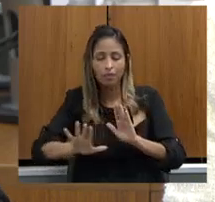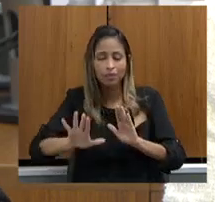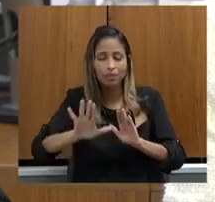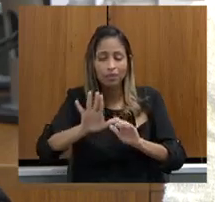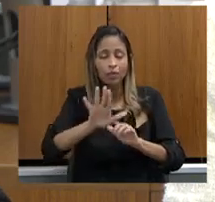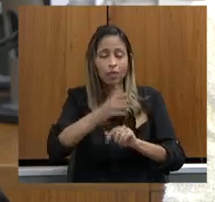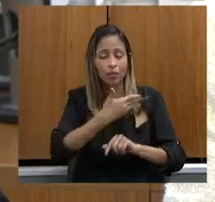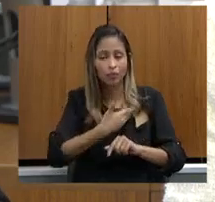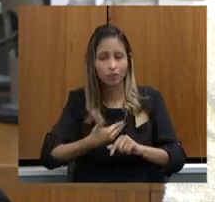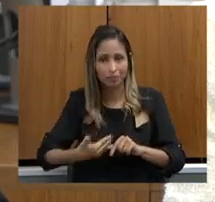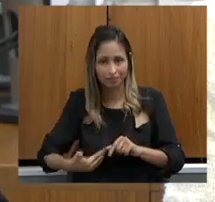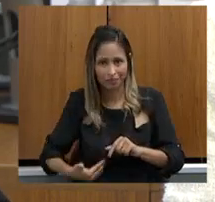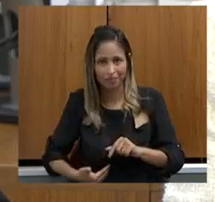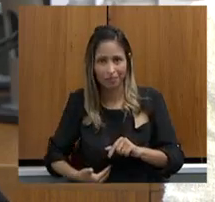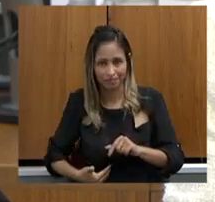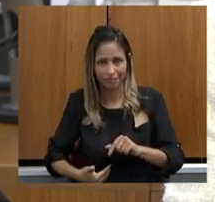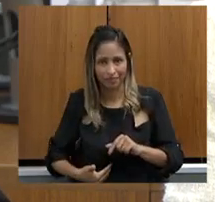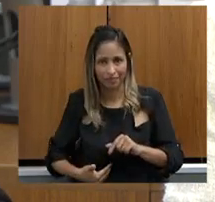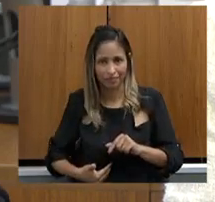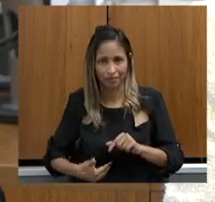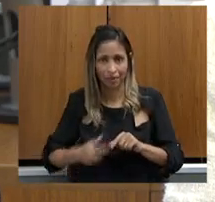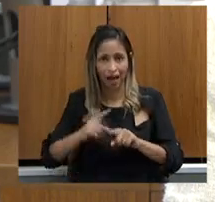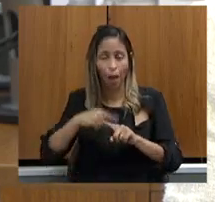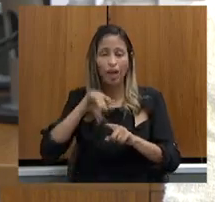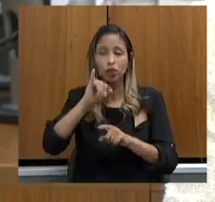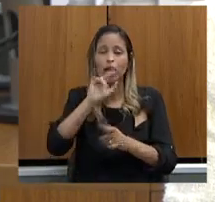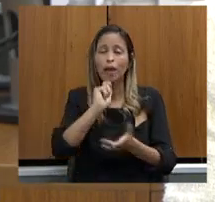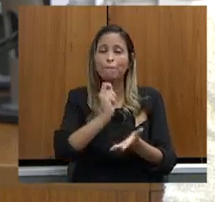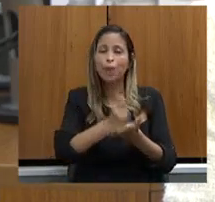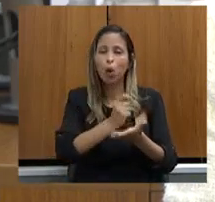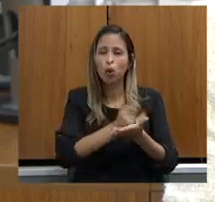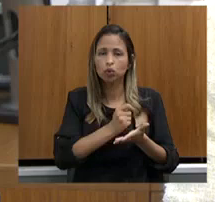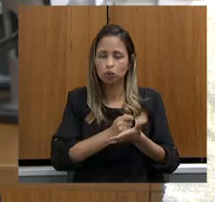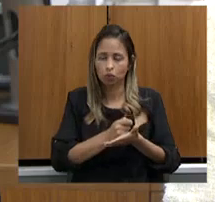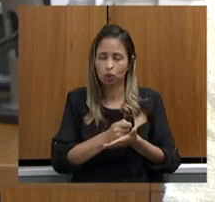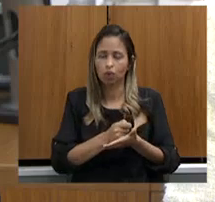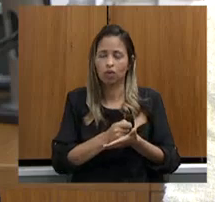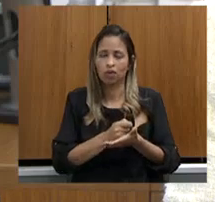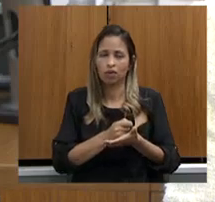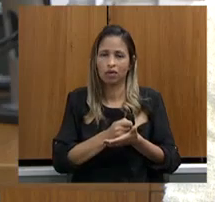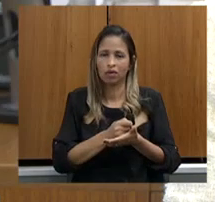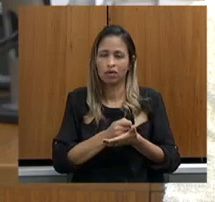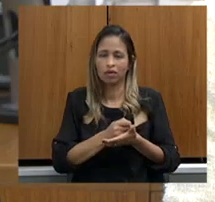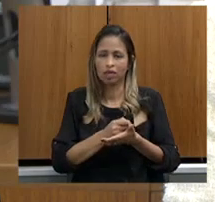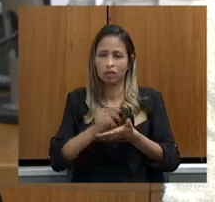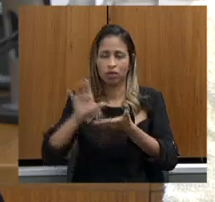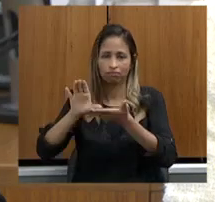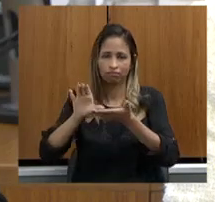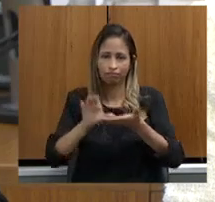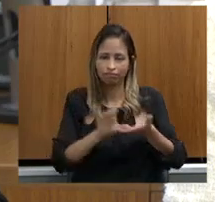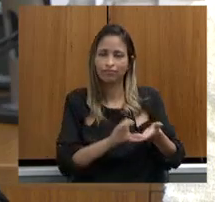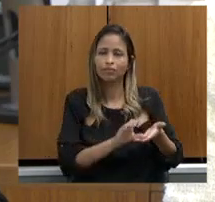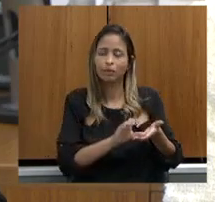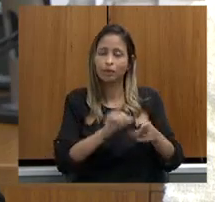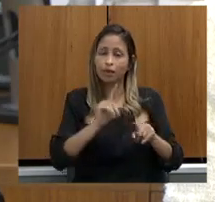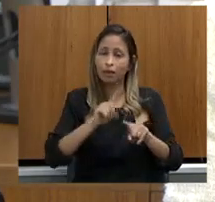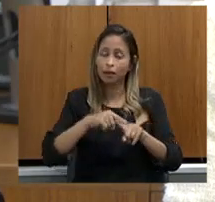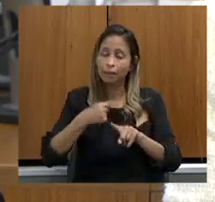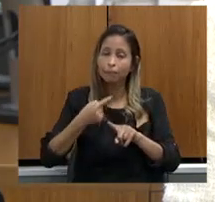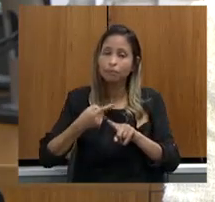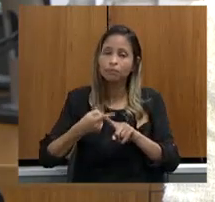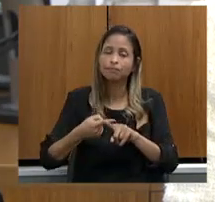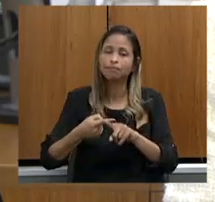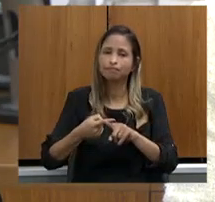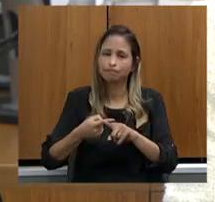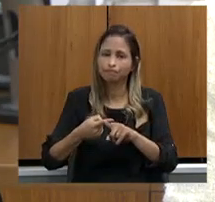não tratando de aumento de impostos ele tem sido efetivo na sua arrecadação ele foi mais efetivo